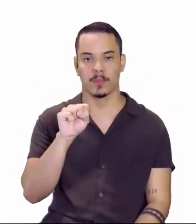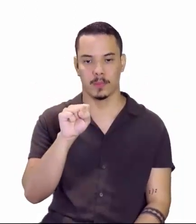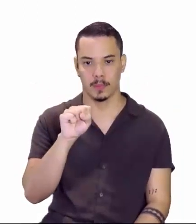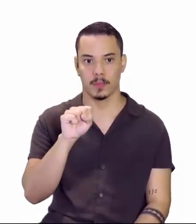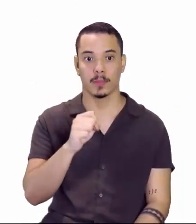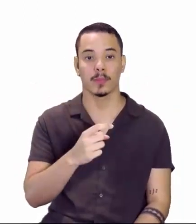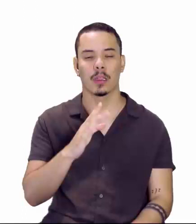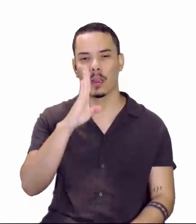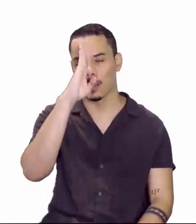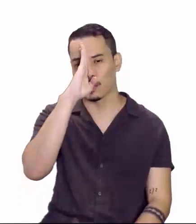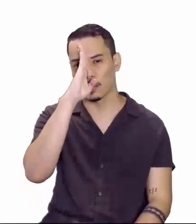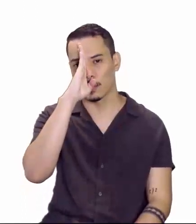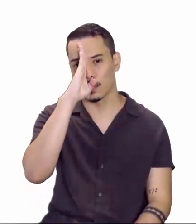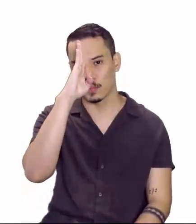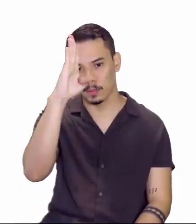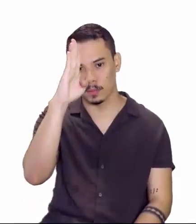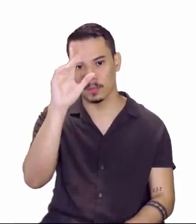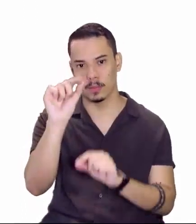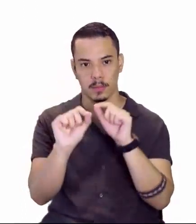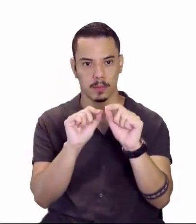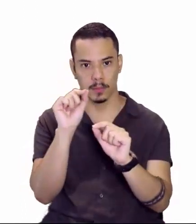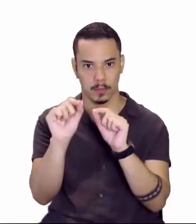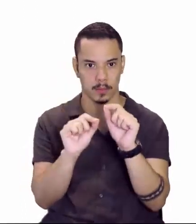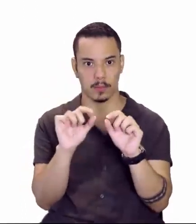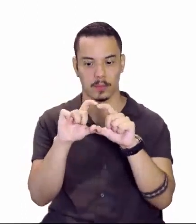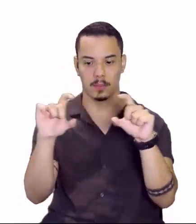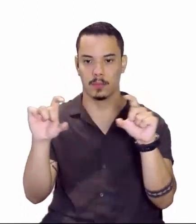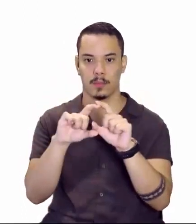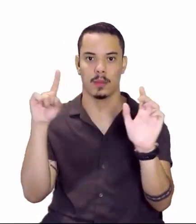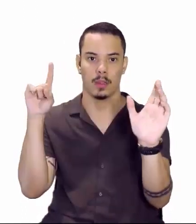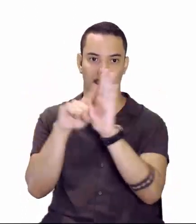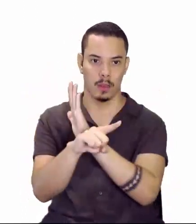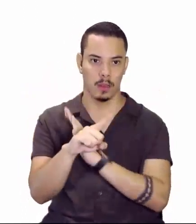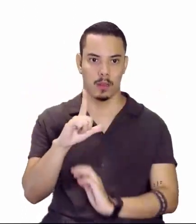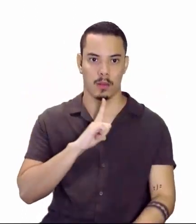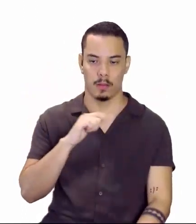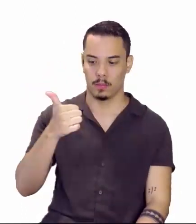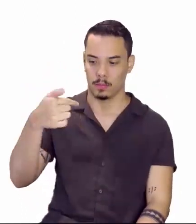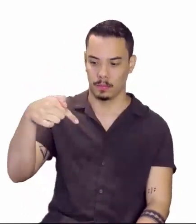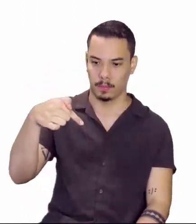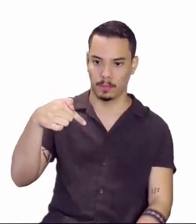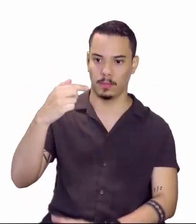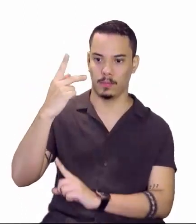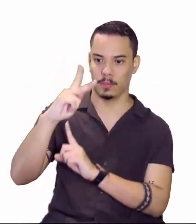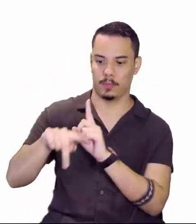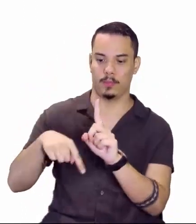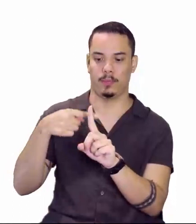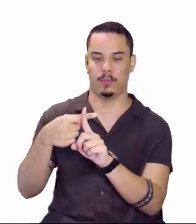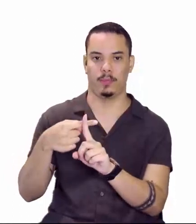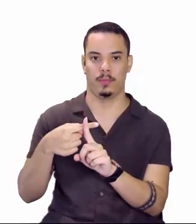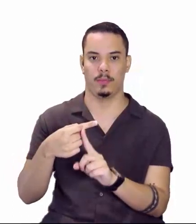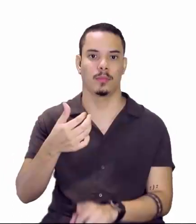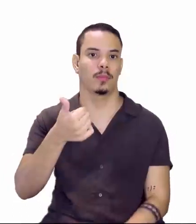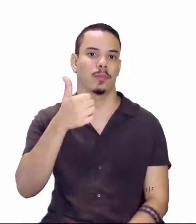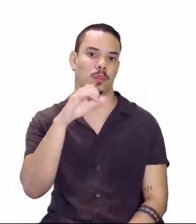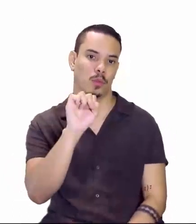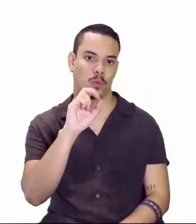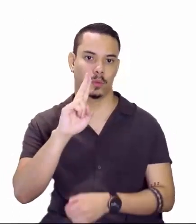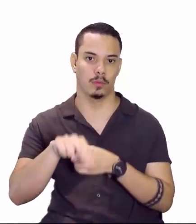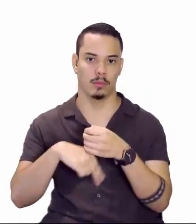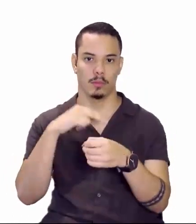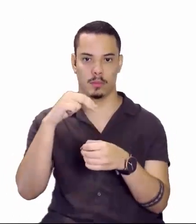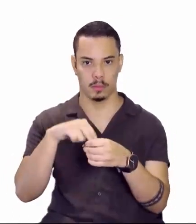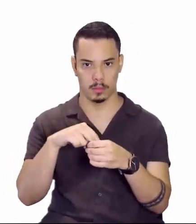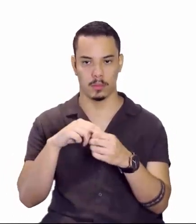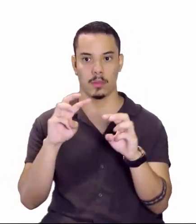olha o enunciado. Ele tem 17 prótons, ele tem 18 nêutrons,